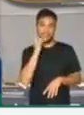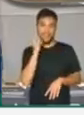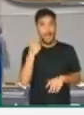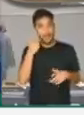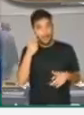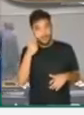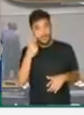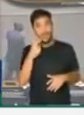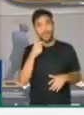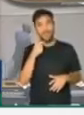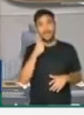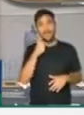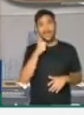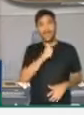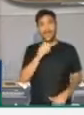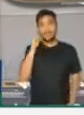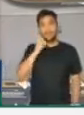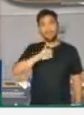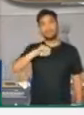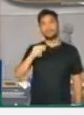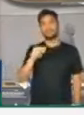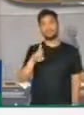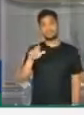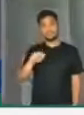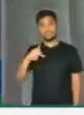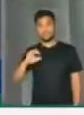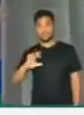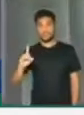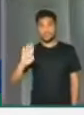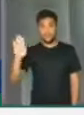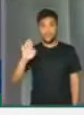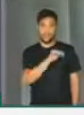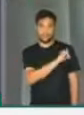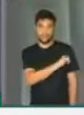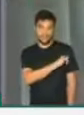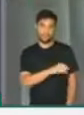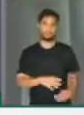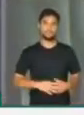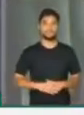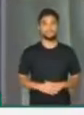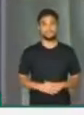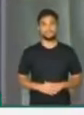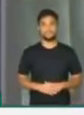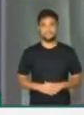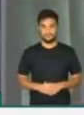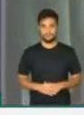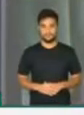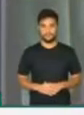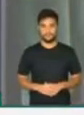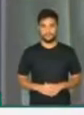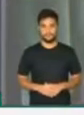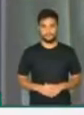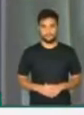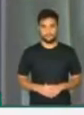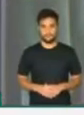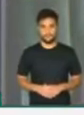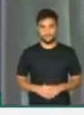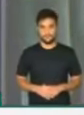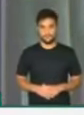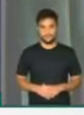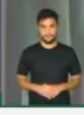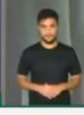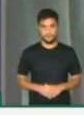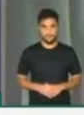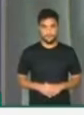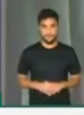ouvir neste momento a deputada Jandira Fegali, do PCdoB do Rio de Janeiro. Se a exceção pudesse alçar esse